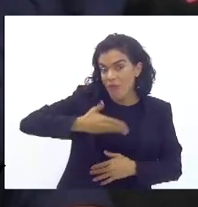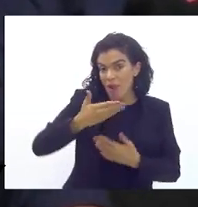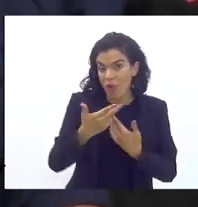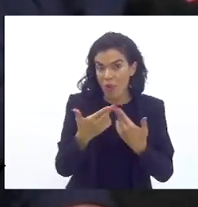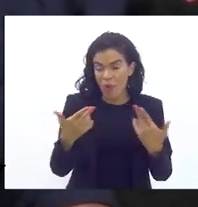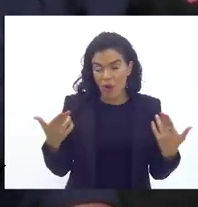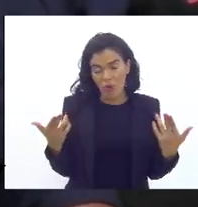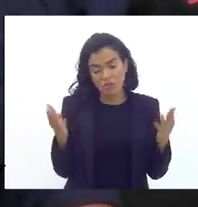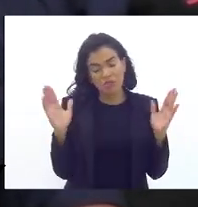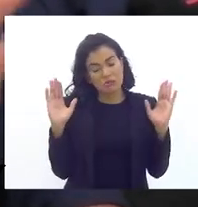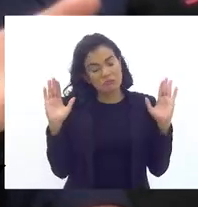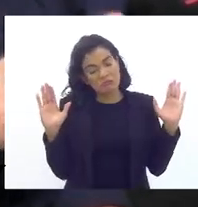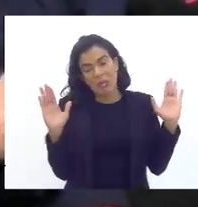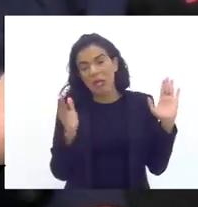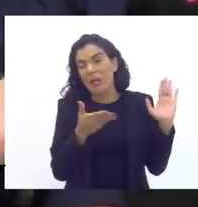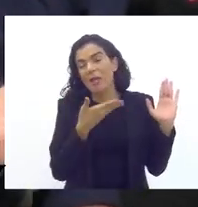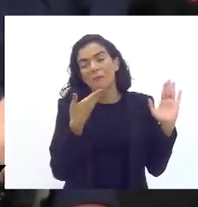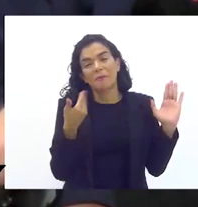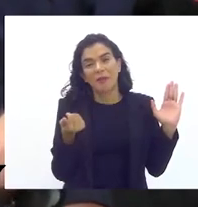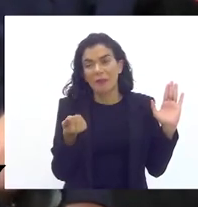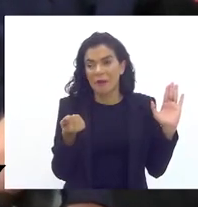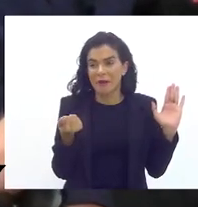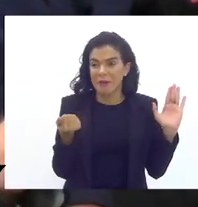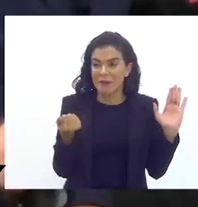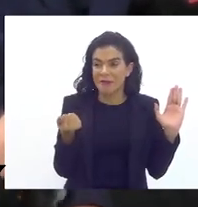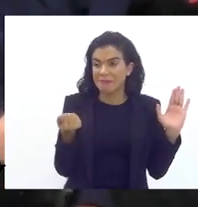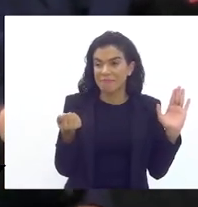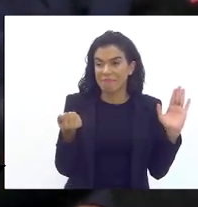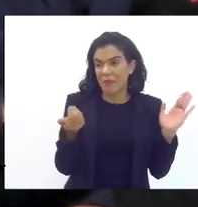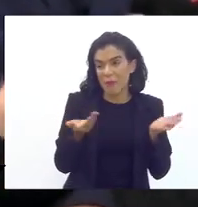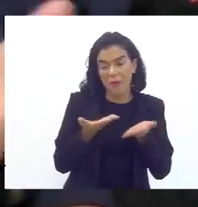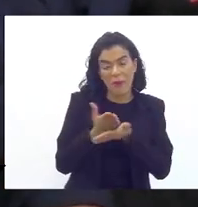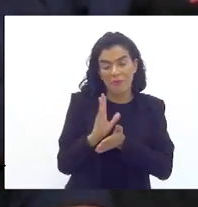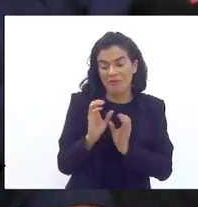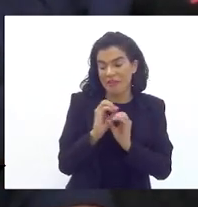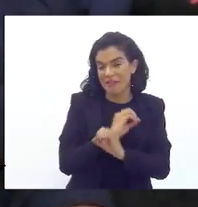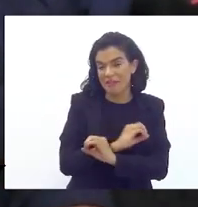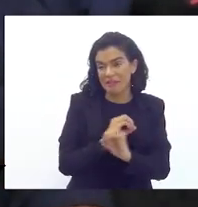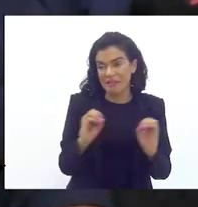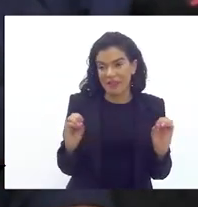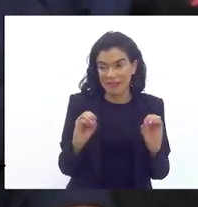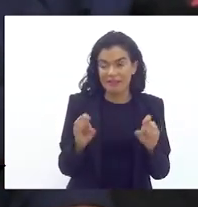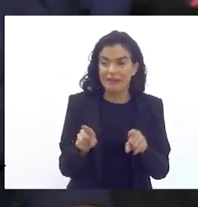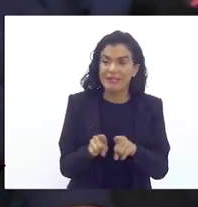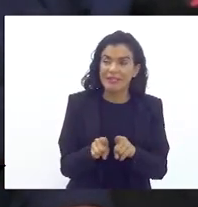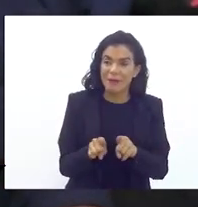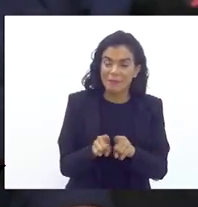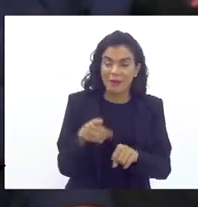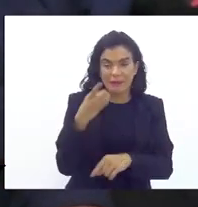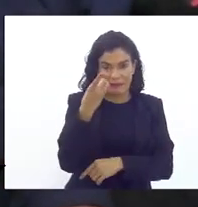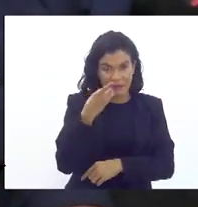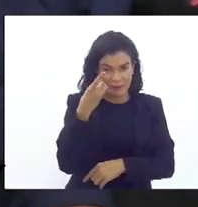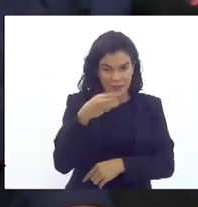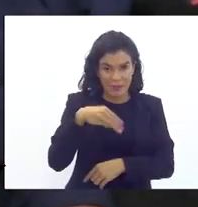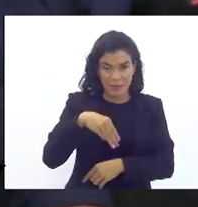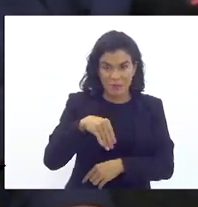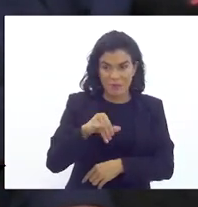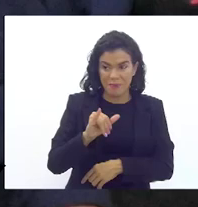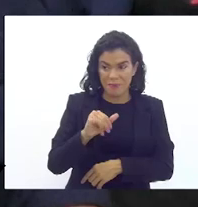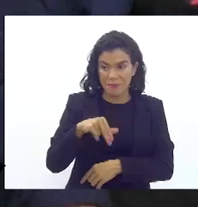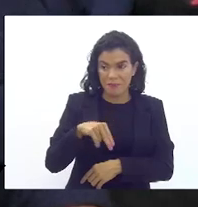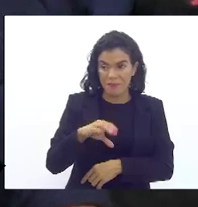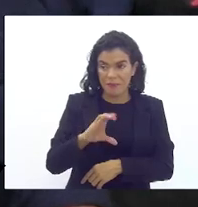vai dizer isso é melhor não aprovar nada e também o deputado Carlos